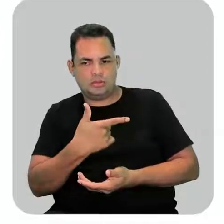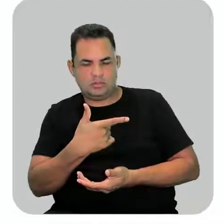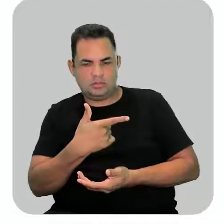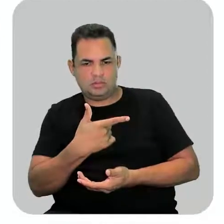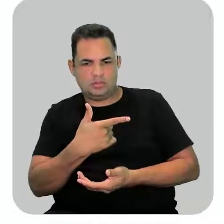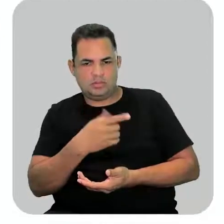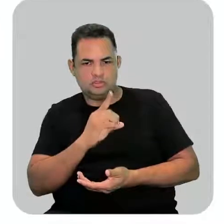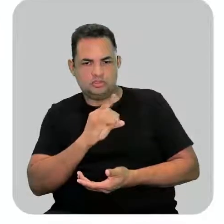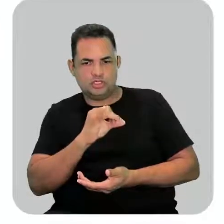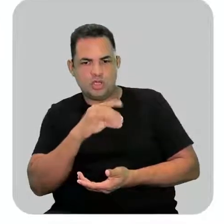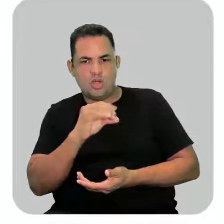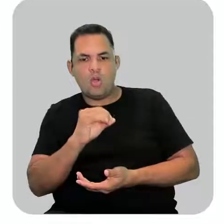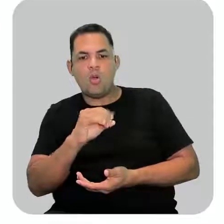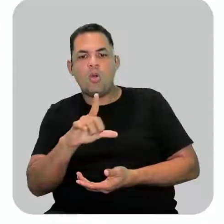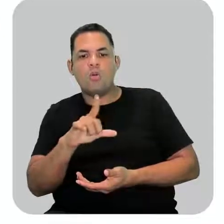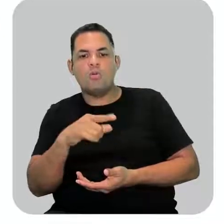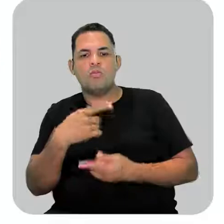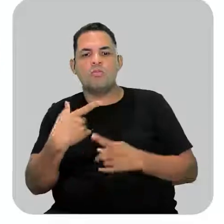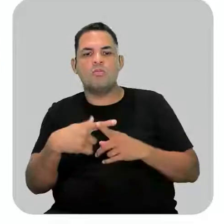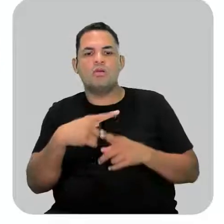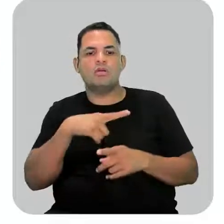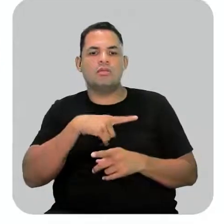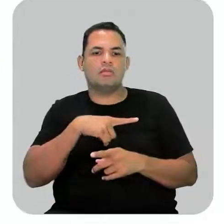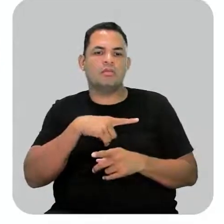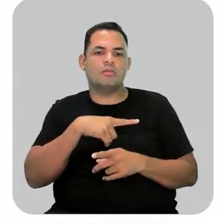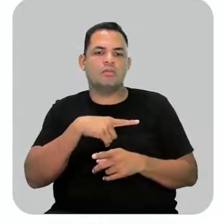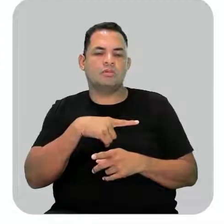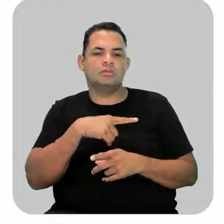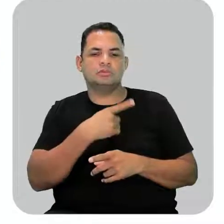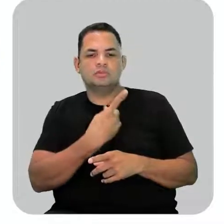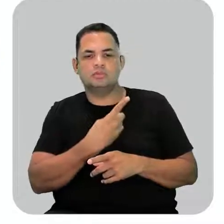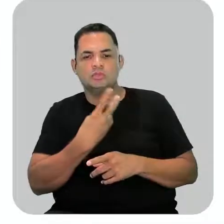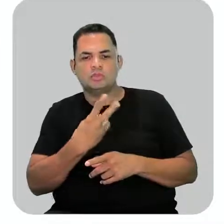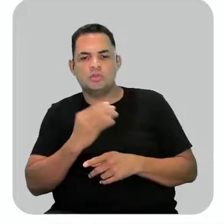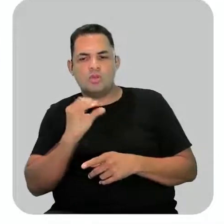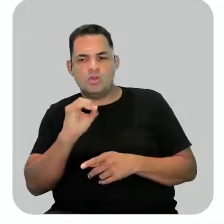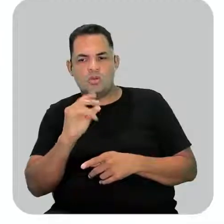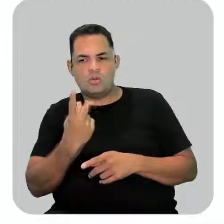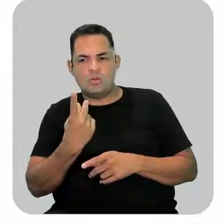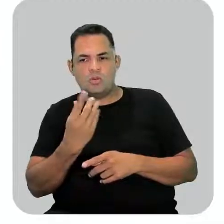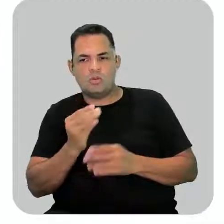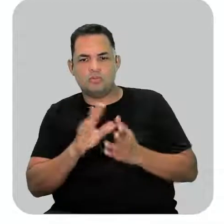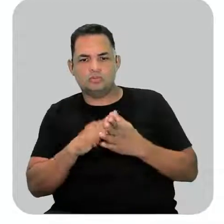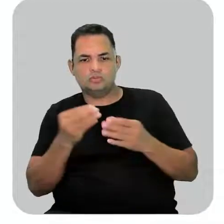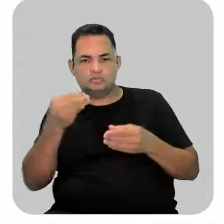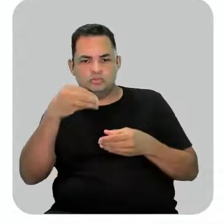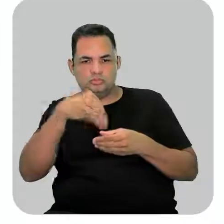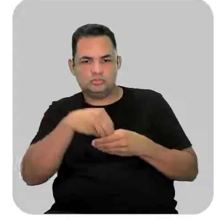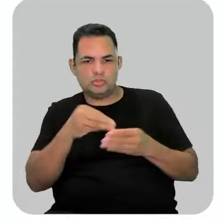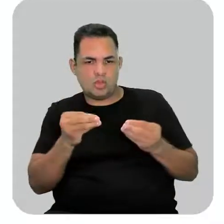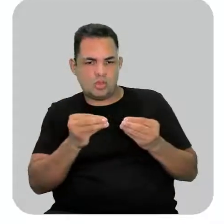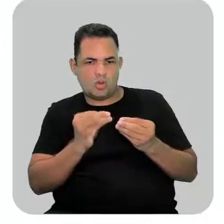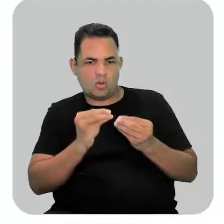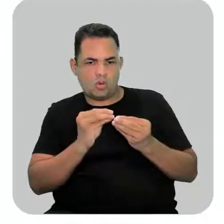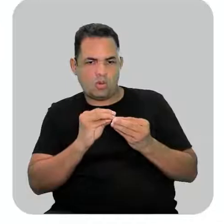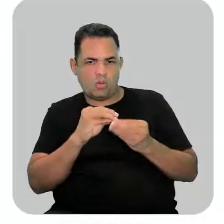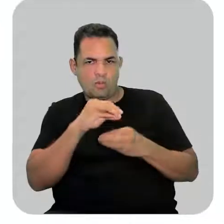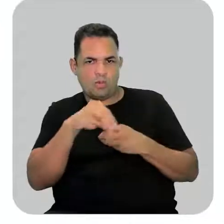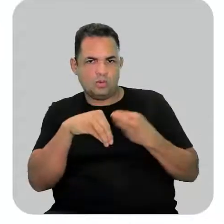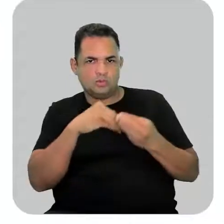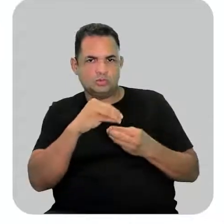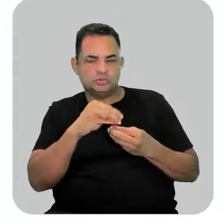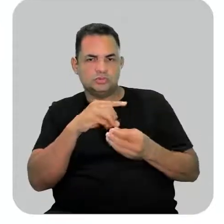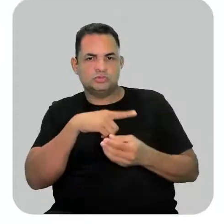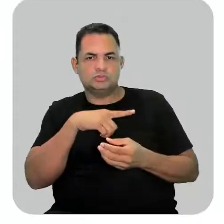1,2 diol. Por quê? Porque nós temos 2 hidroxilas no mesmo composto. E